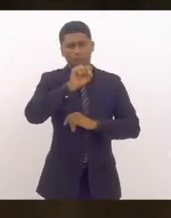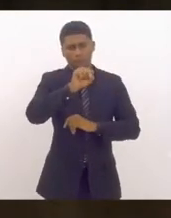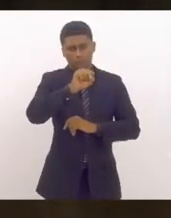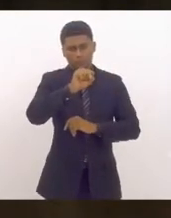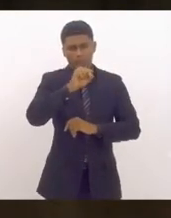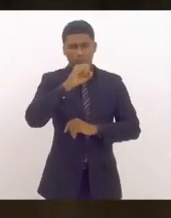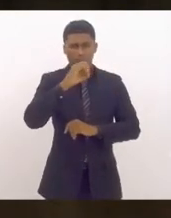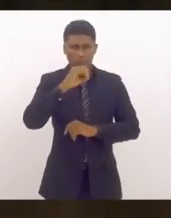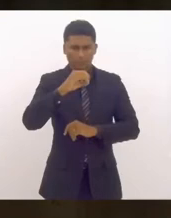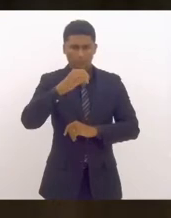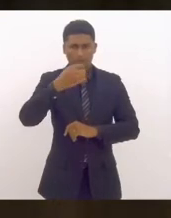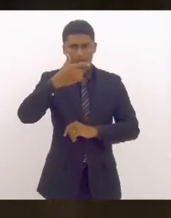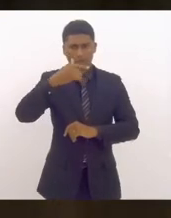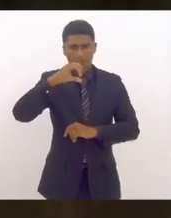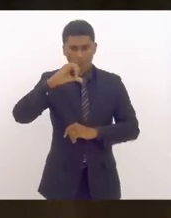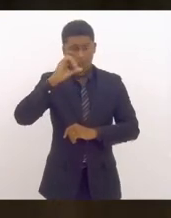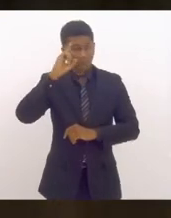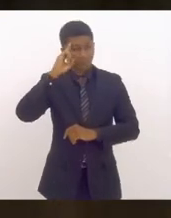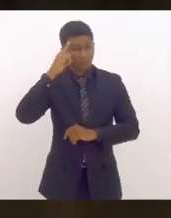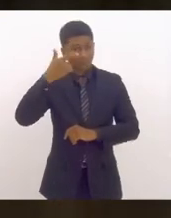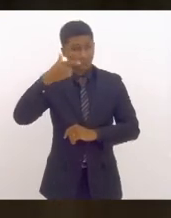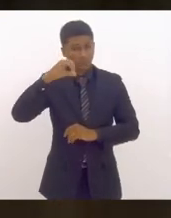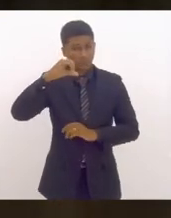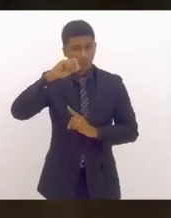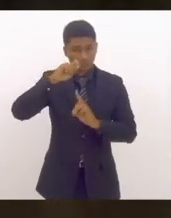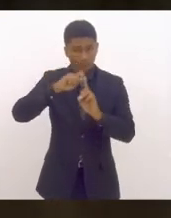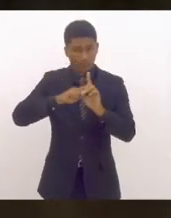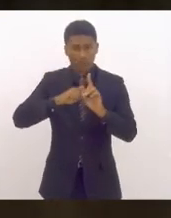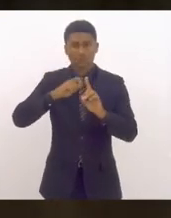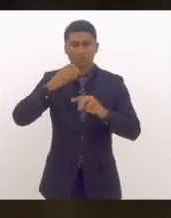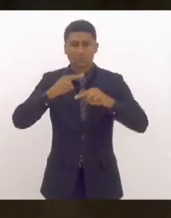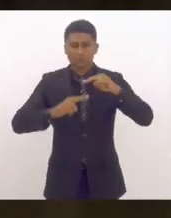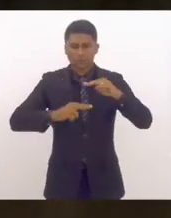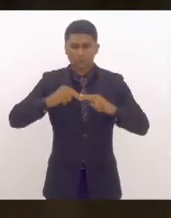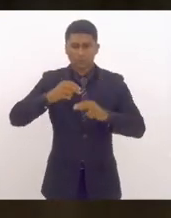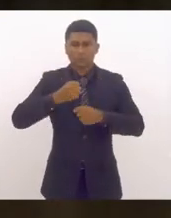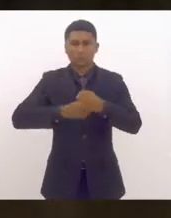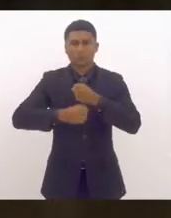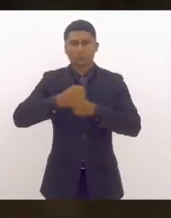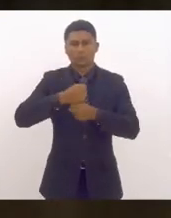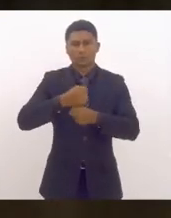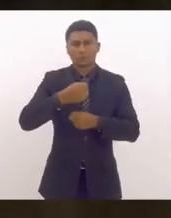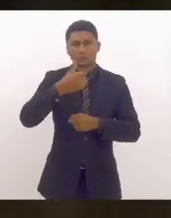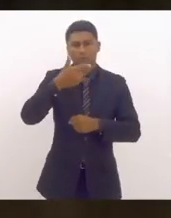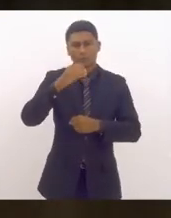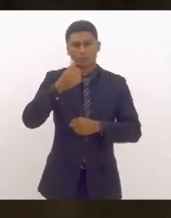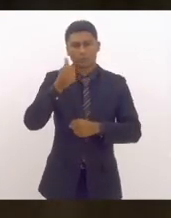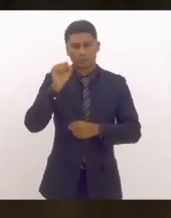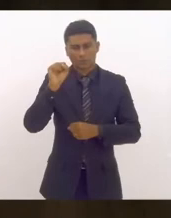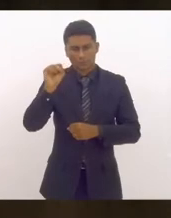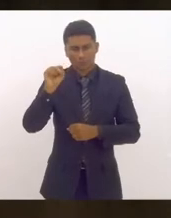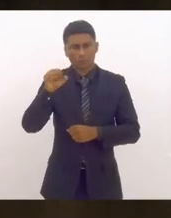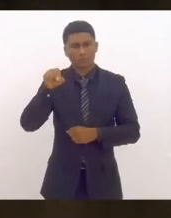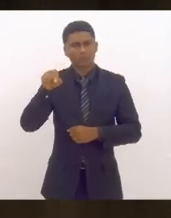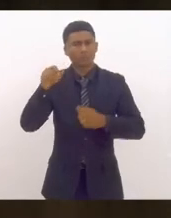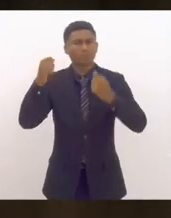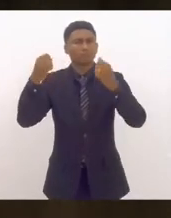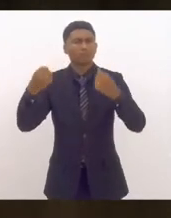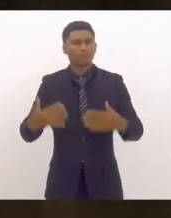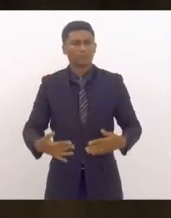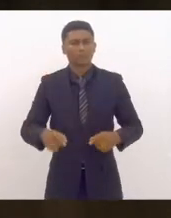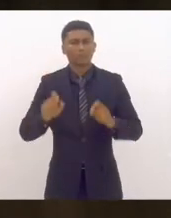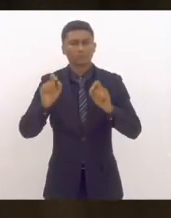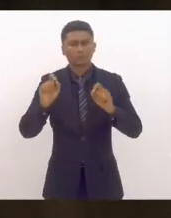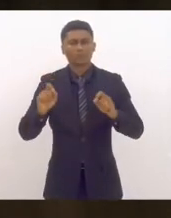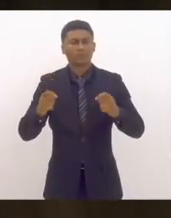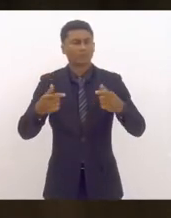8.029, de 29 de junho de 18, que dispõe sobre a destinação de bens e produtos apreendidos no